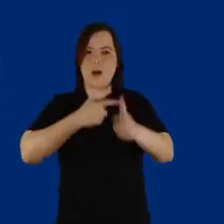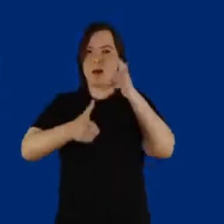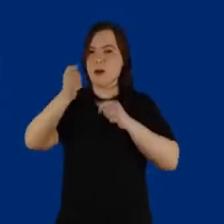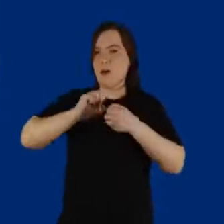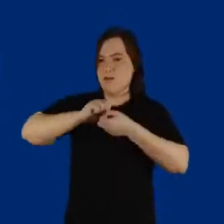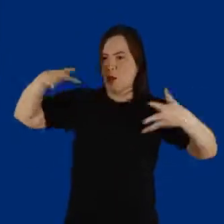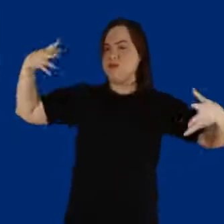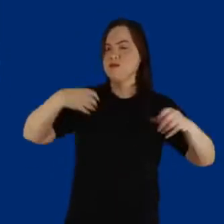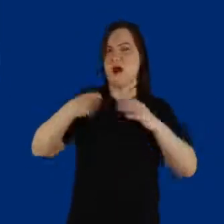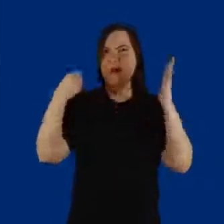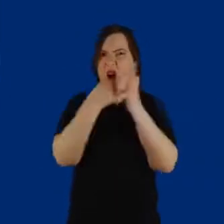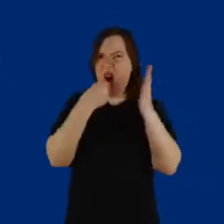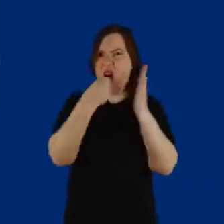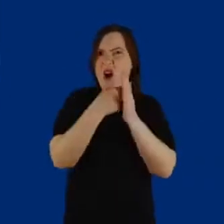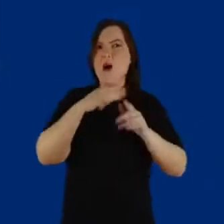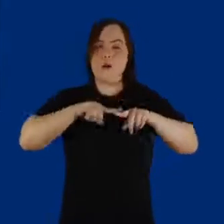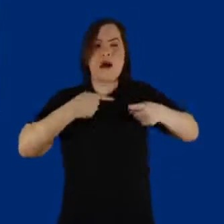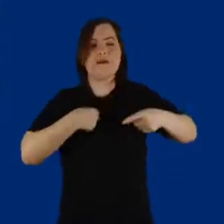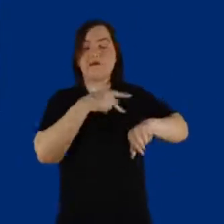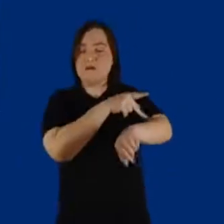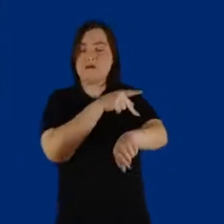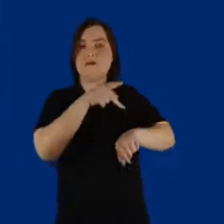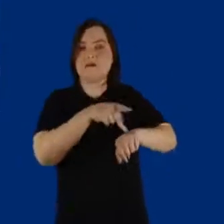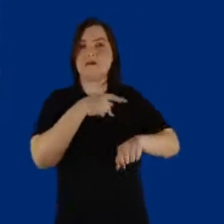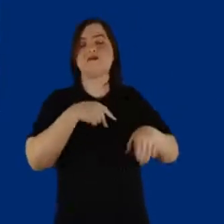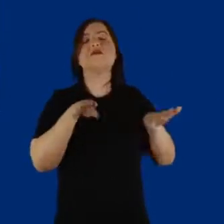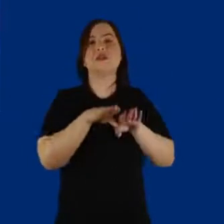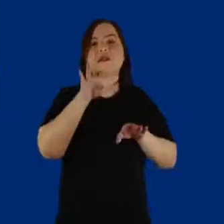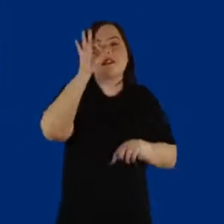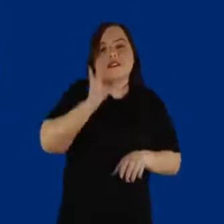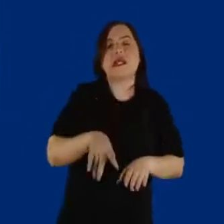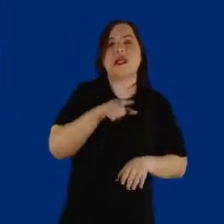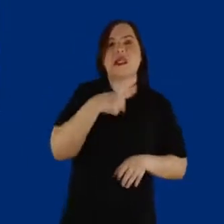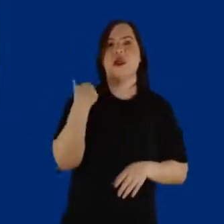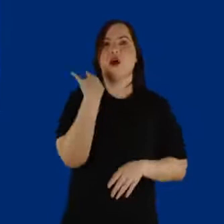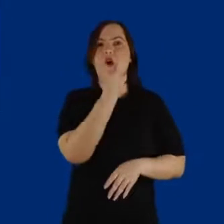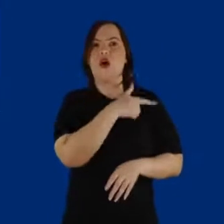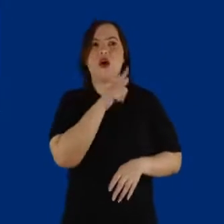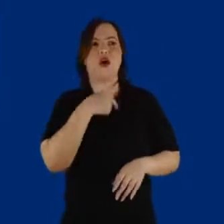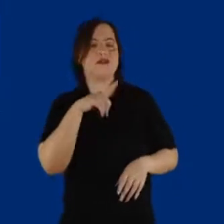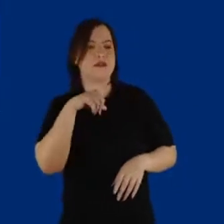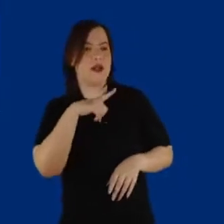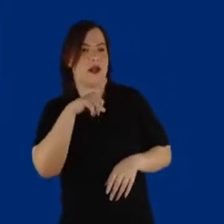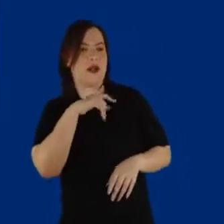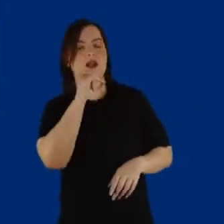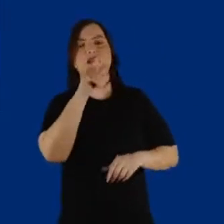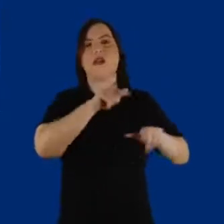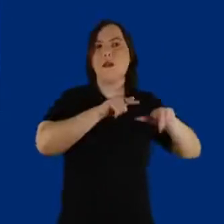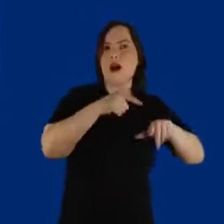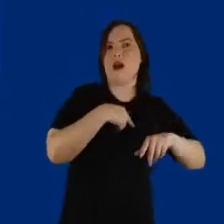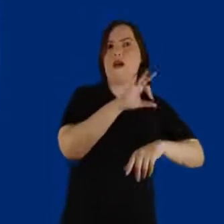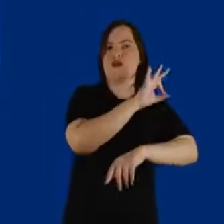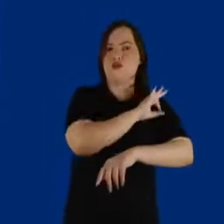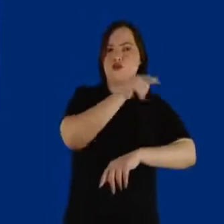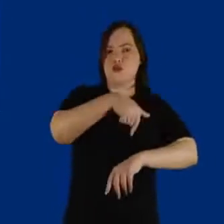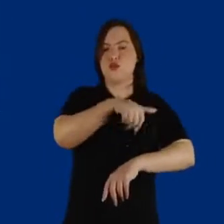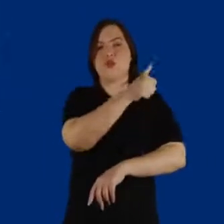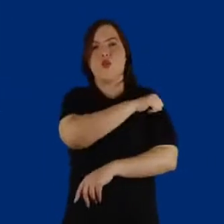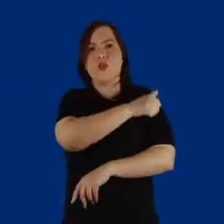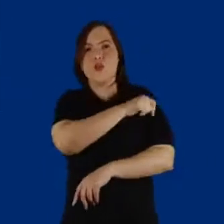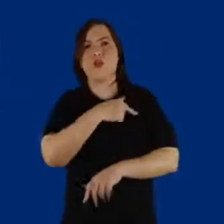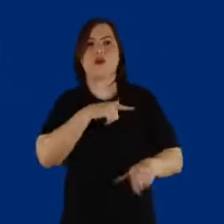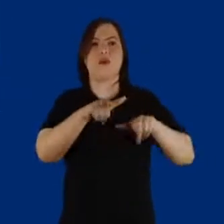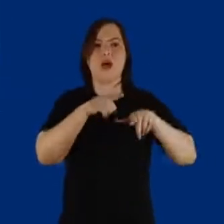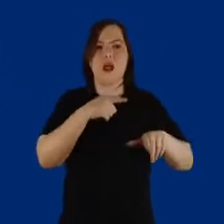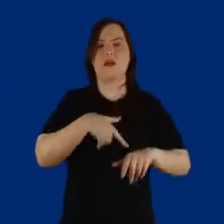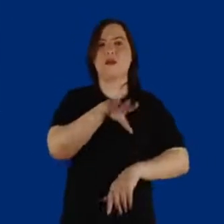e da porrada, mas é pedagogia. Eu tenho certeza que se a gente... Nós temos trabalhado com os policiais aqui no Rio, temos trabalhado com